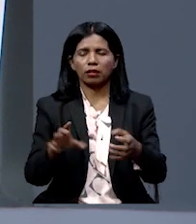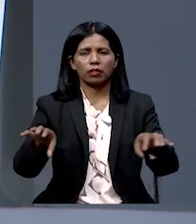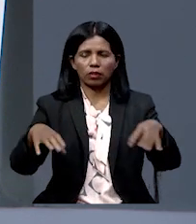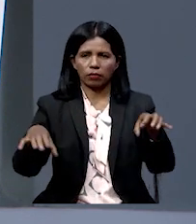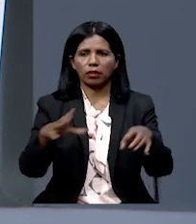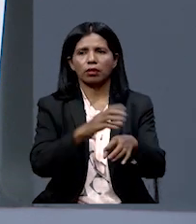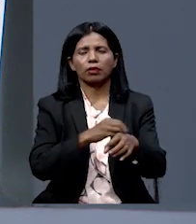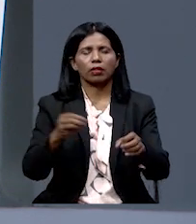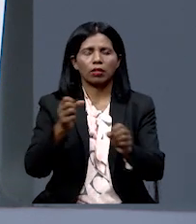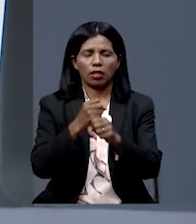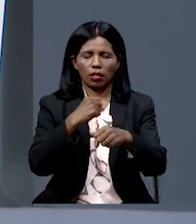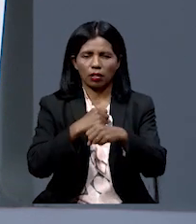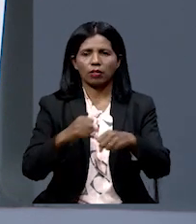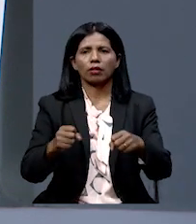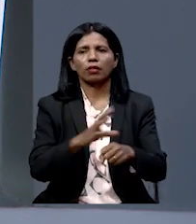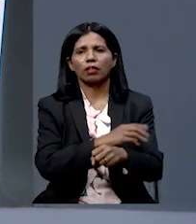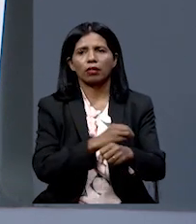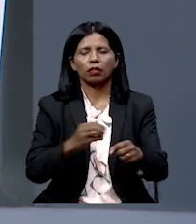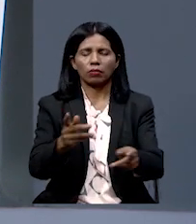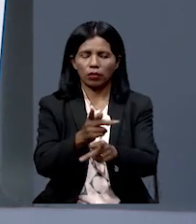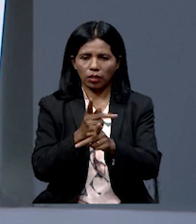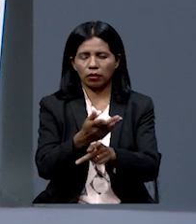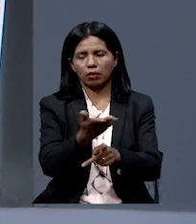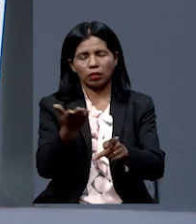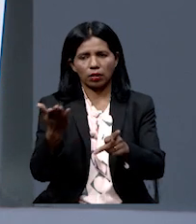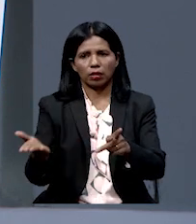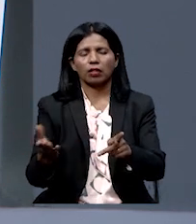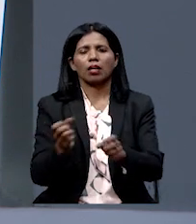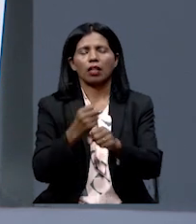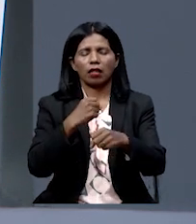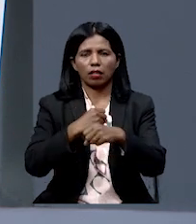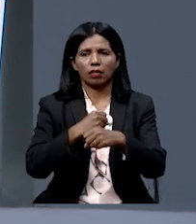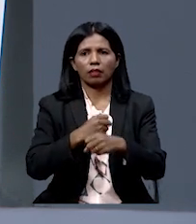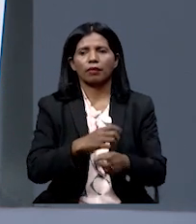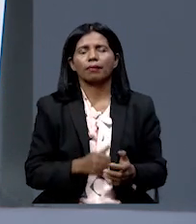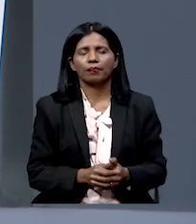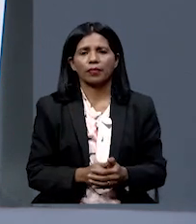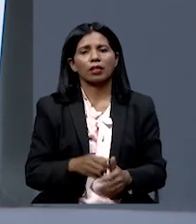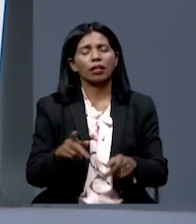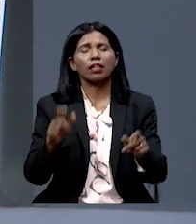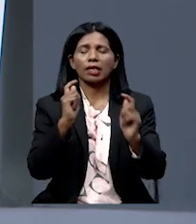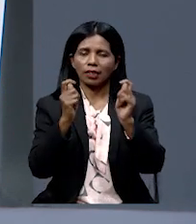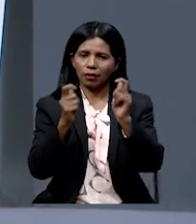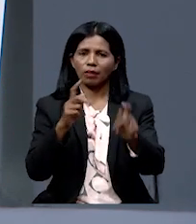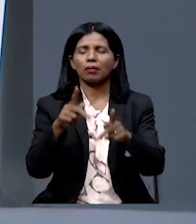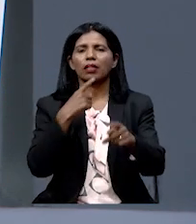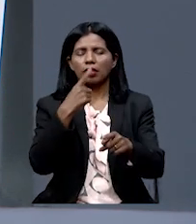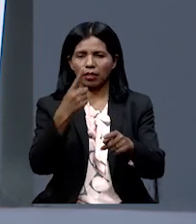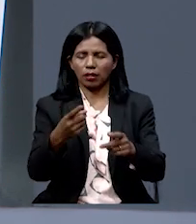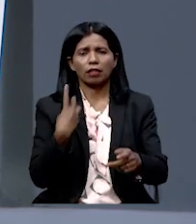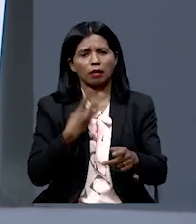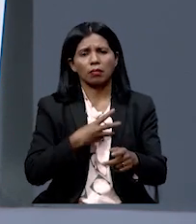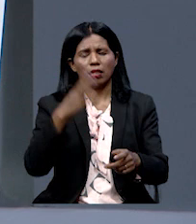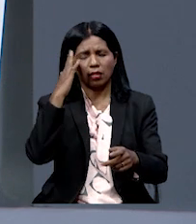commitment and creativity. So keep creating, keep building. Ya te tung karik emadian ita diang hanes ne. Ami